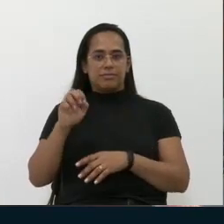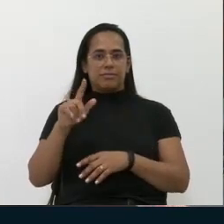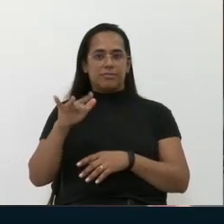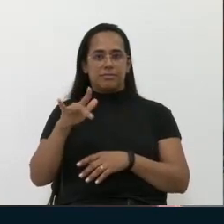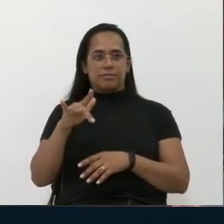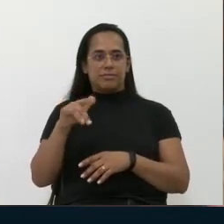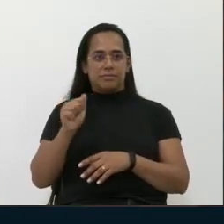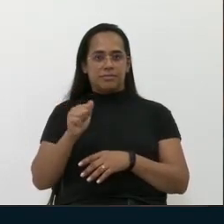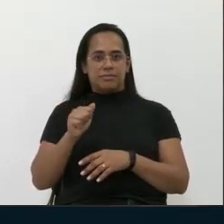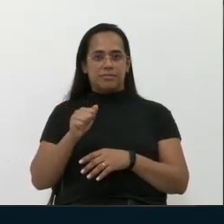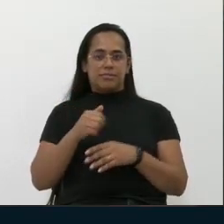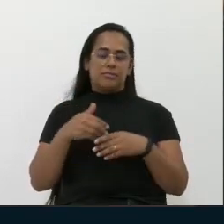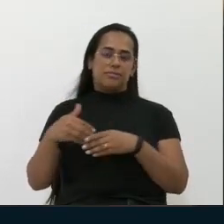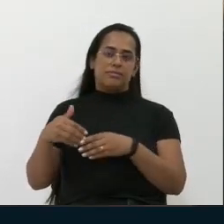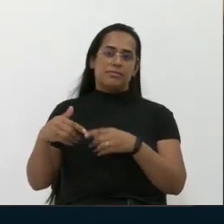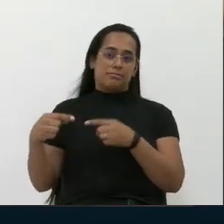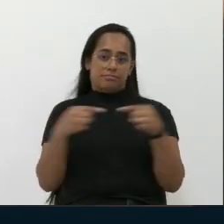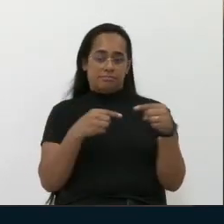Encerrada a discussão.